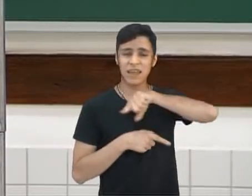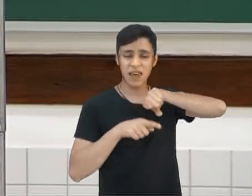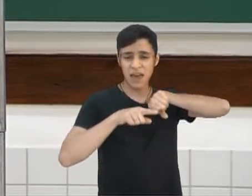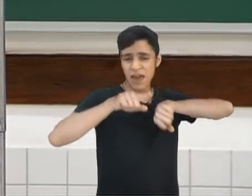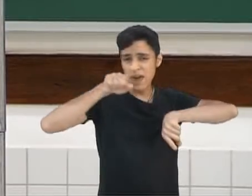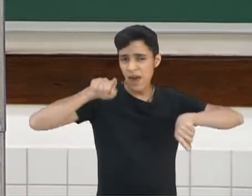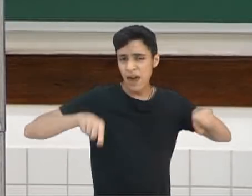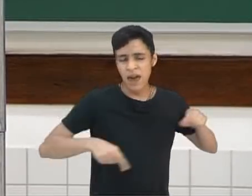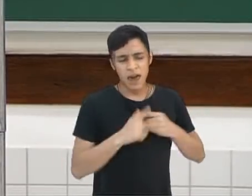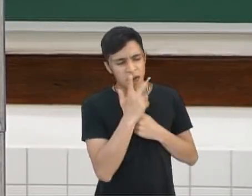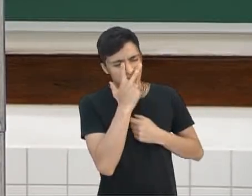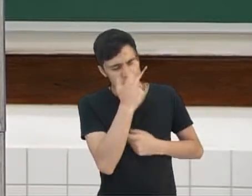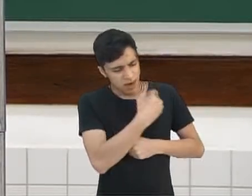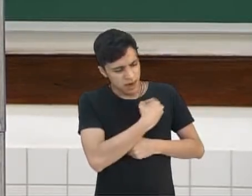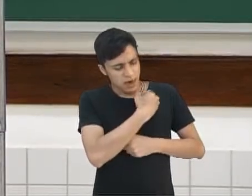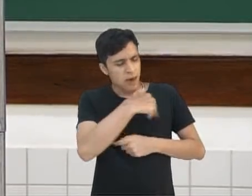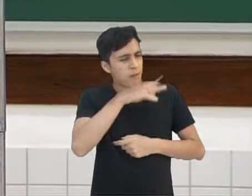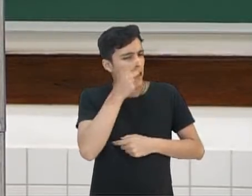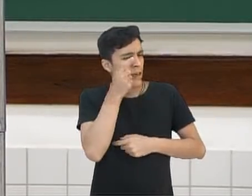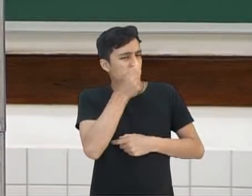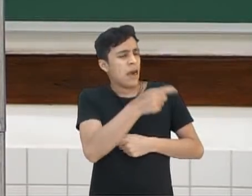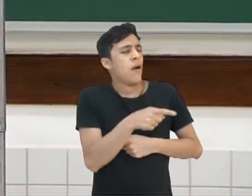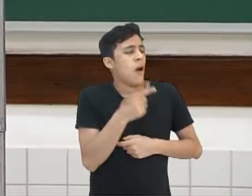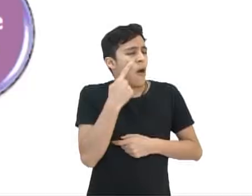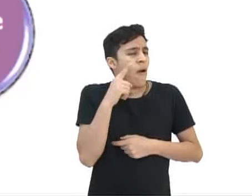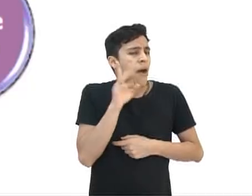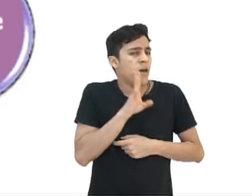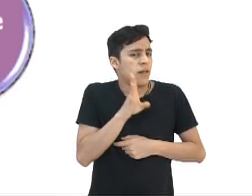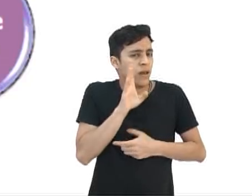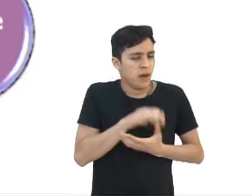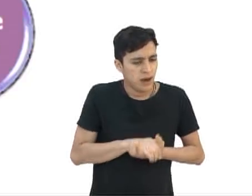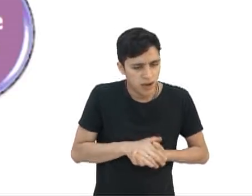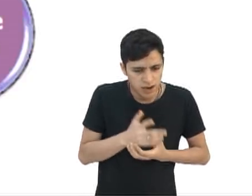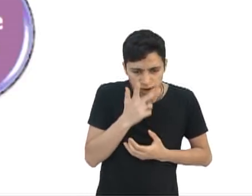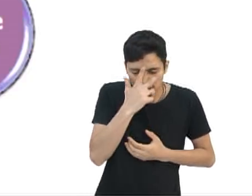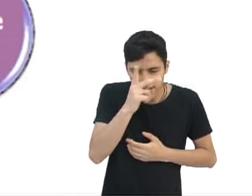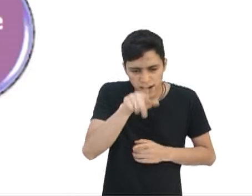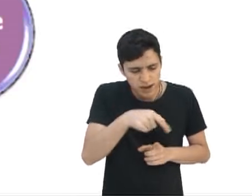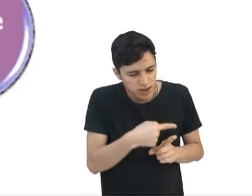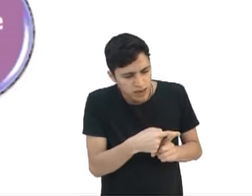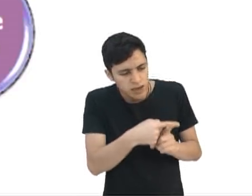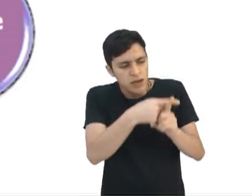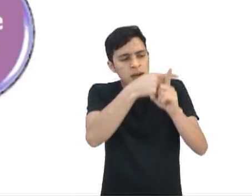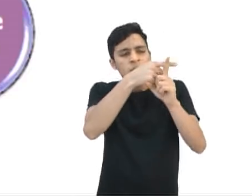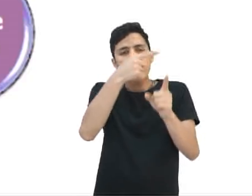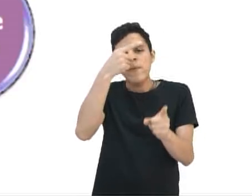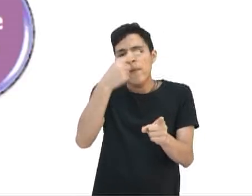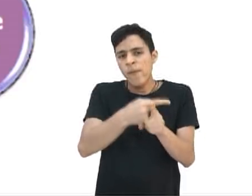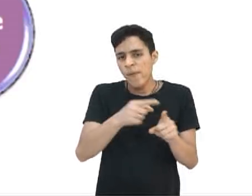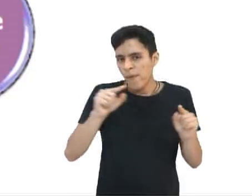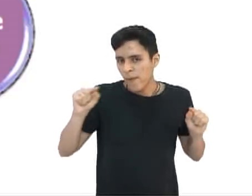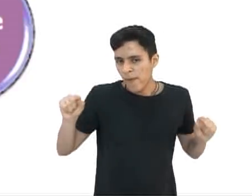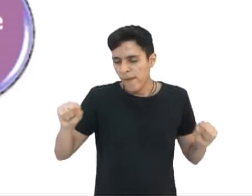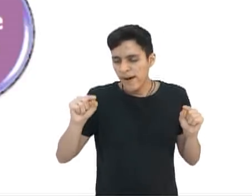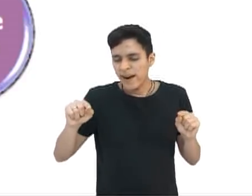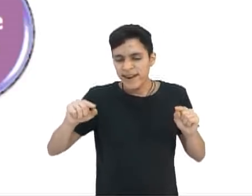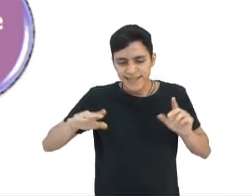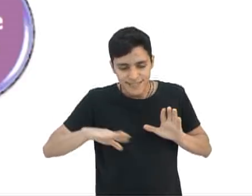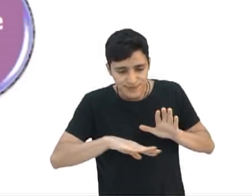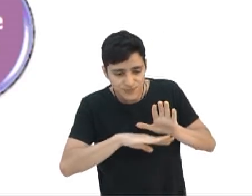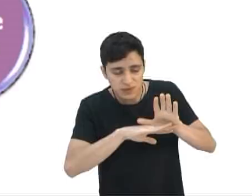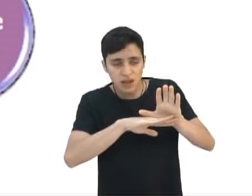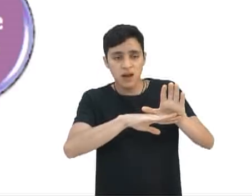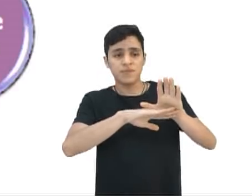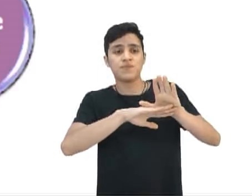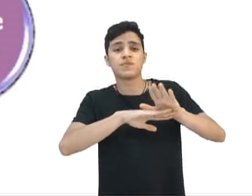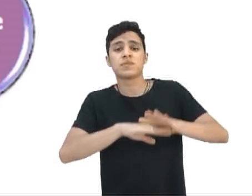de deixar a vida mais interessante, olha só que legal. Ela é algo positivo, por quê? Porque ela aumenta as